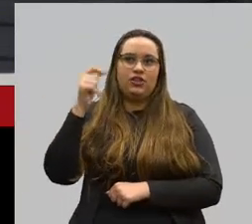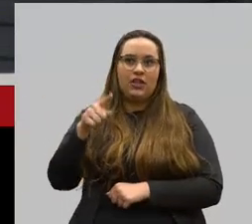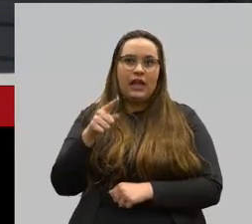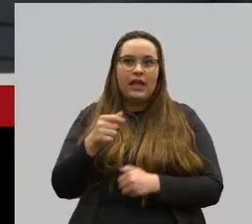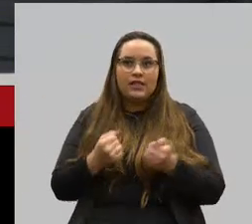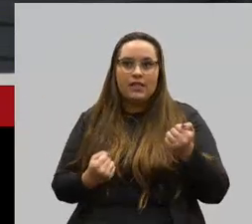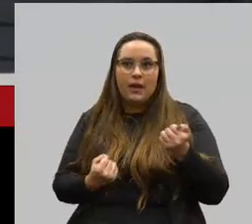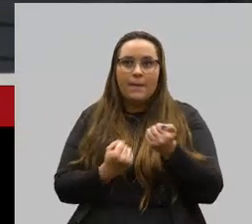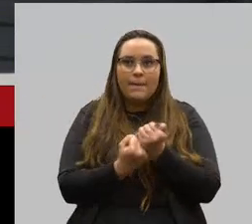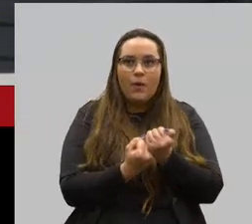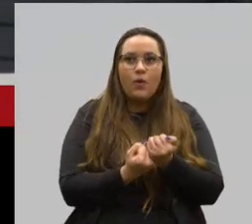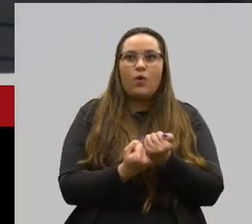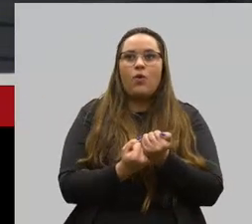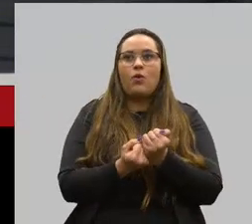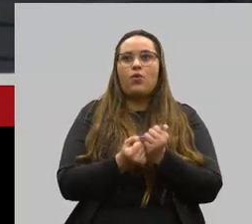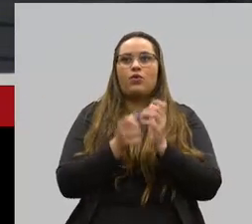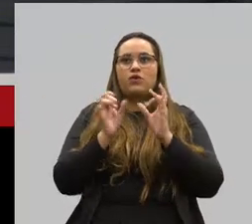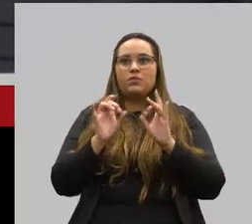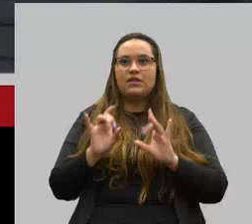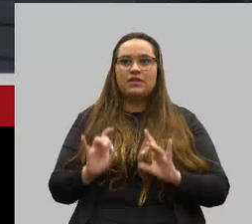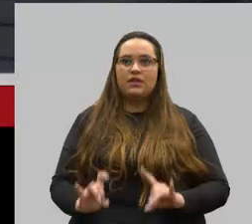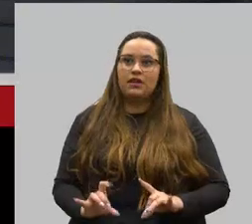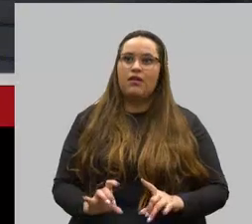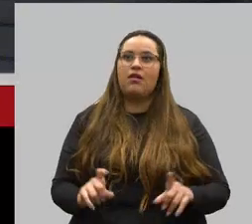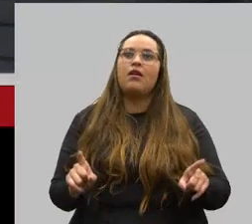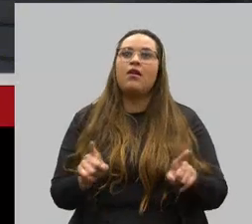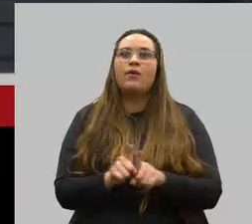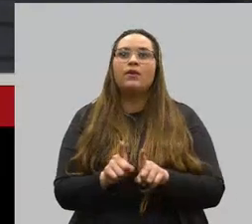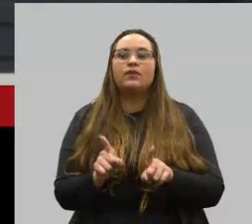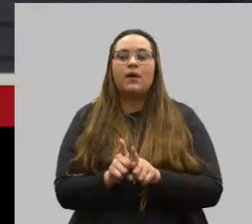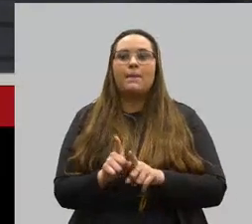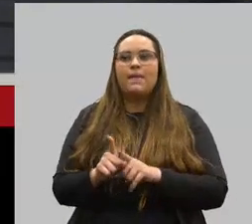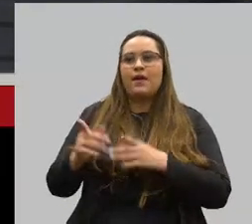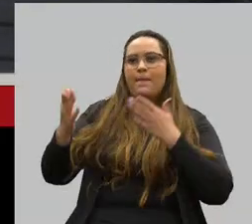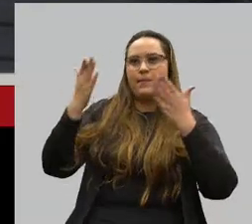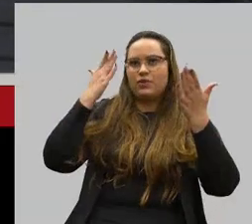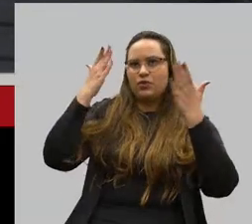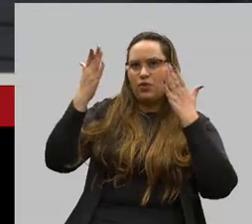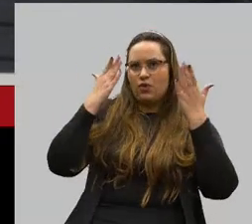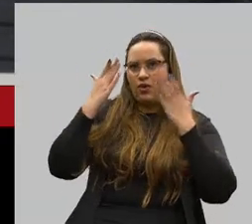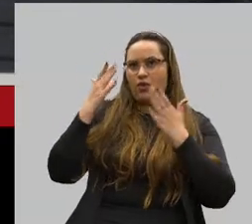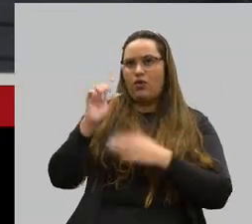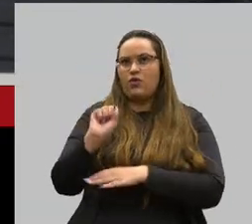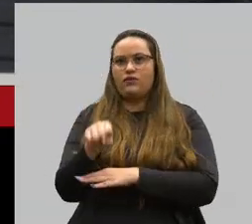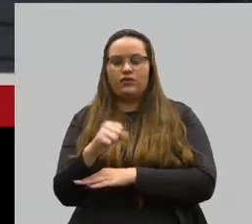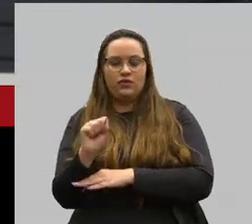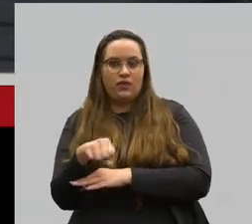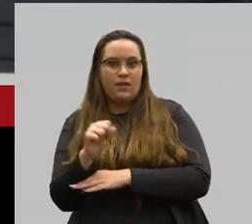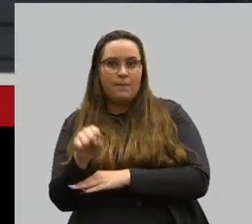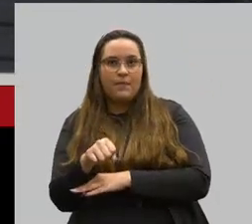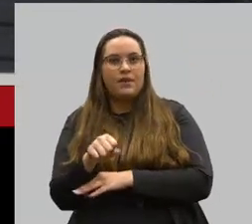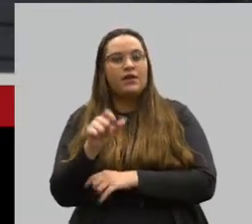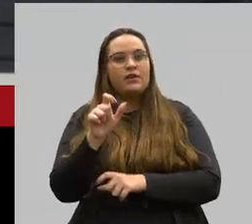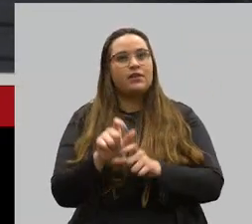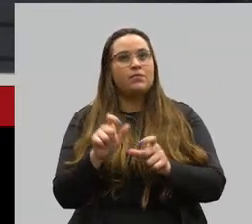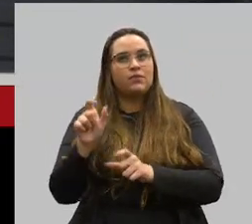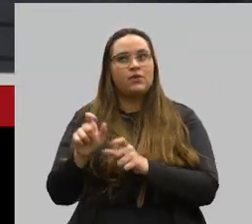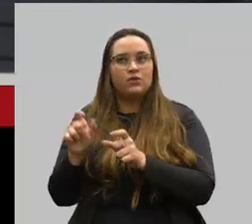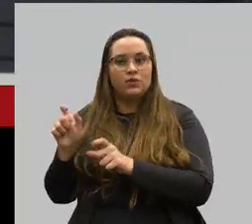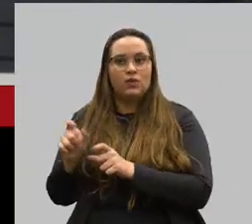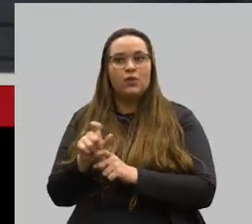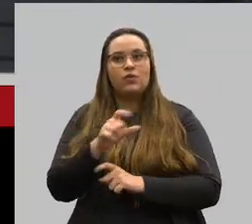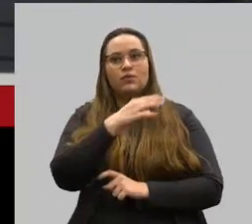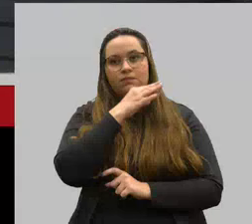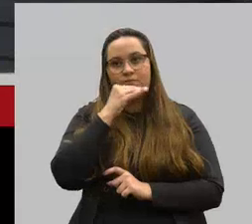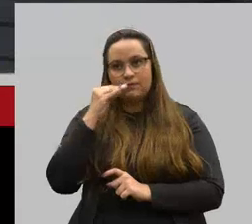assistencial e médico odontológico eh psicológico fisioterápico pros servidores da Polícia Civil tanto servidores